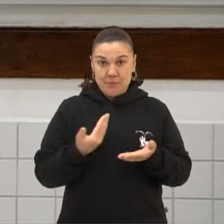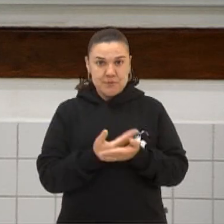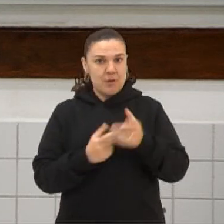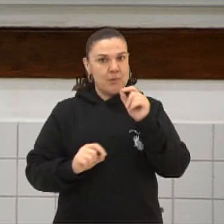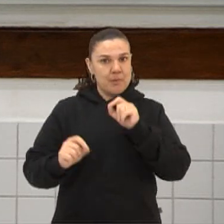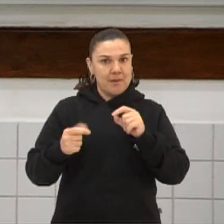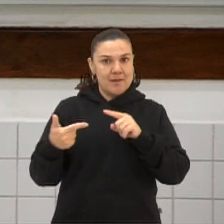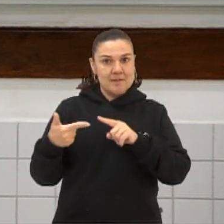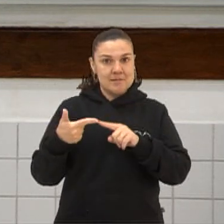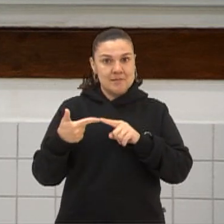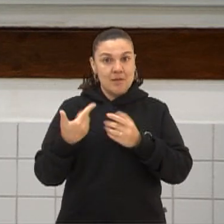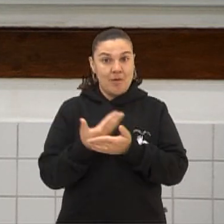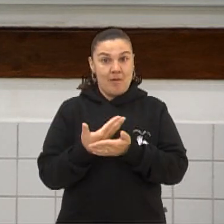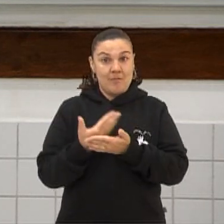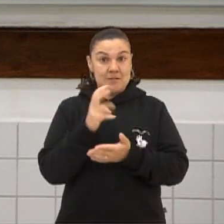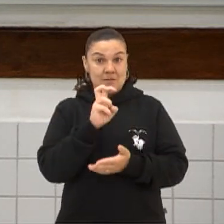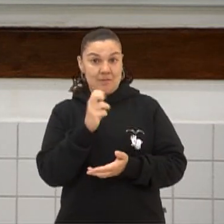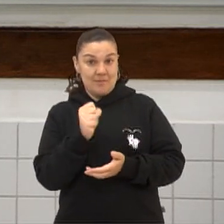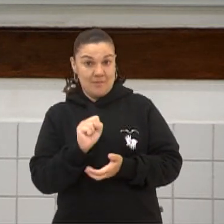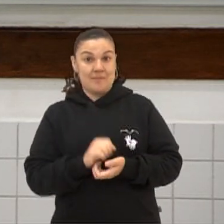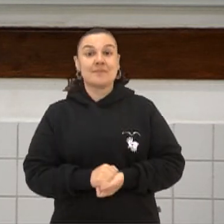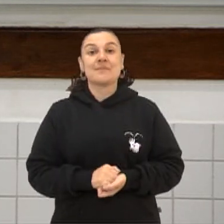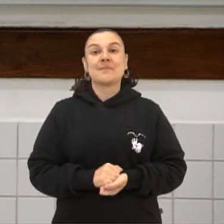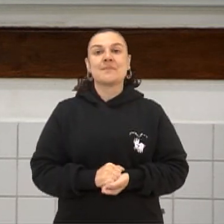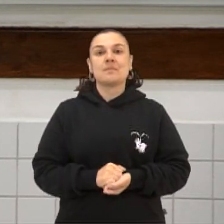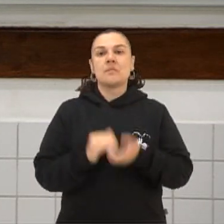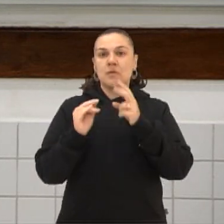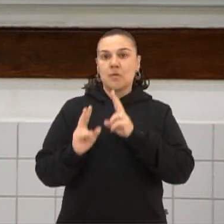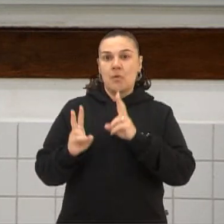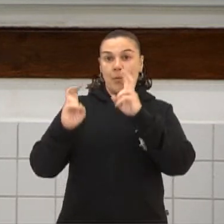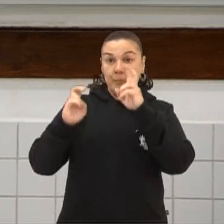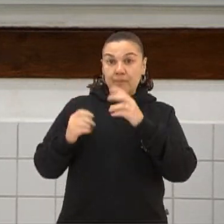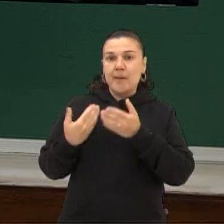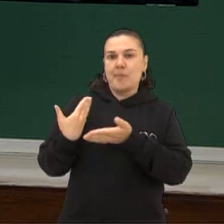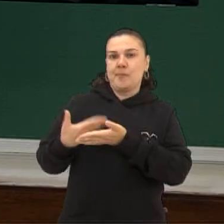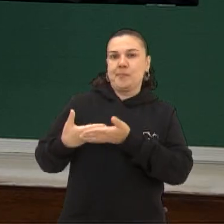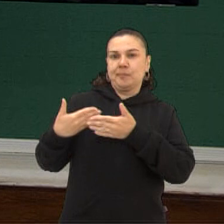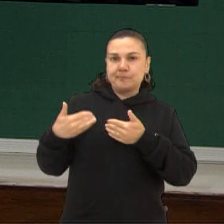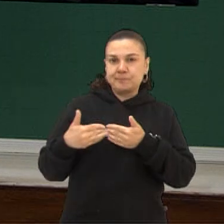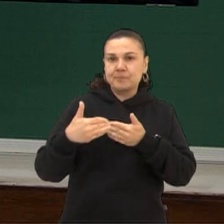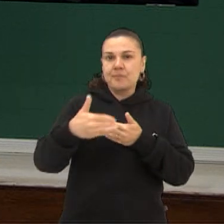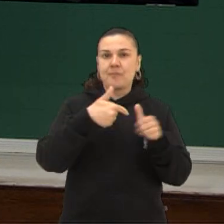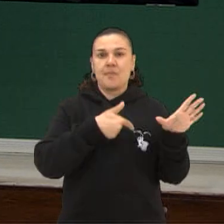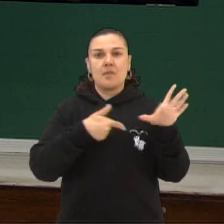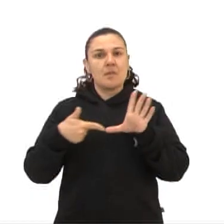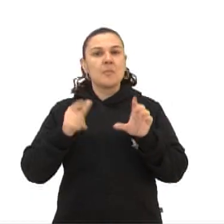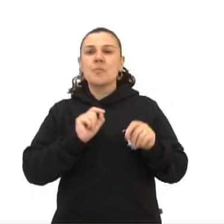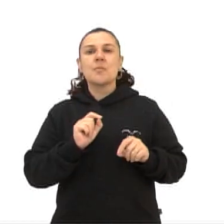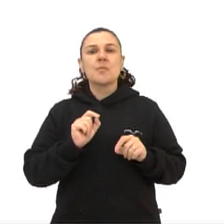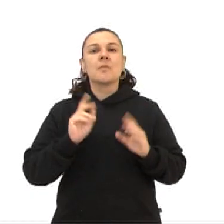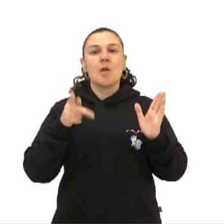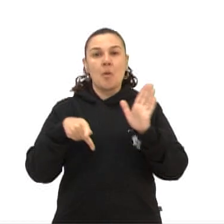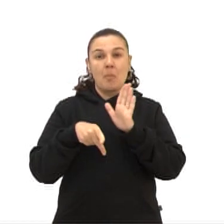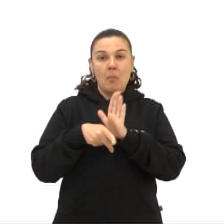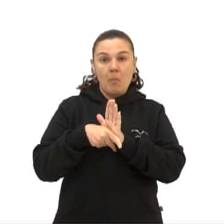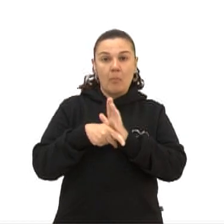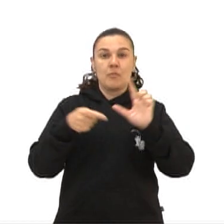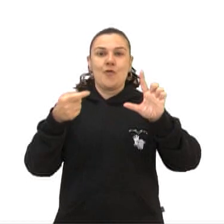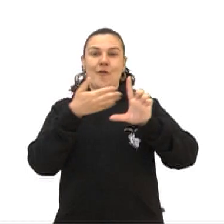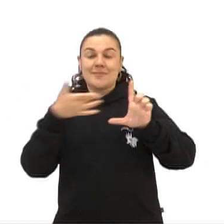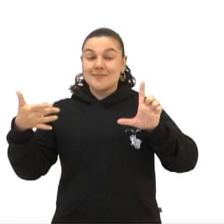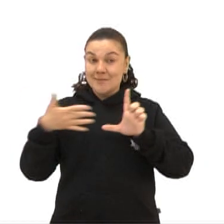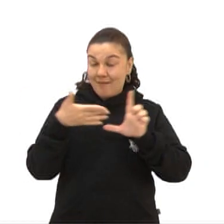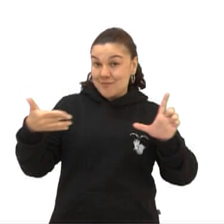aula de número 58. O tema que a gente tem estudado durante essa semana é Estética, Política